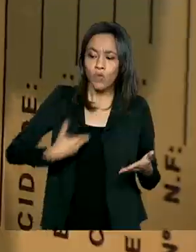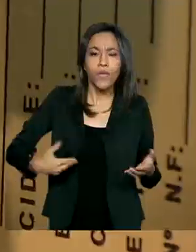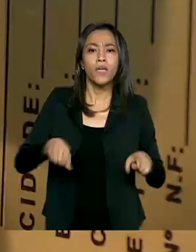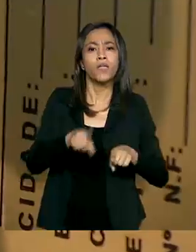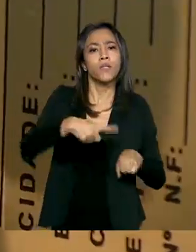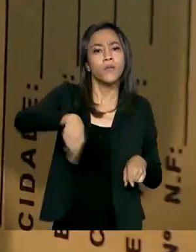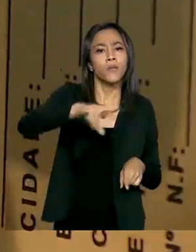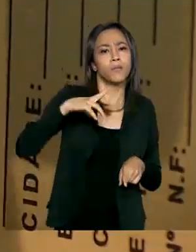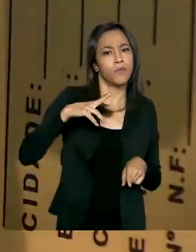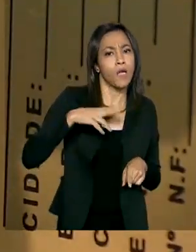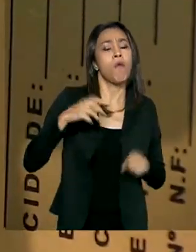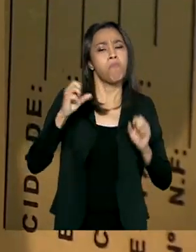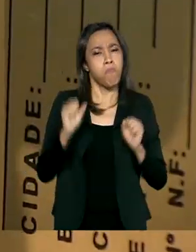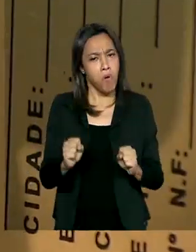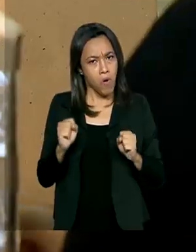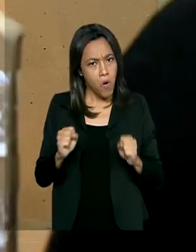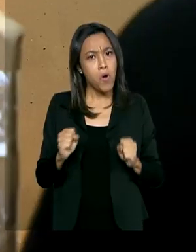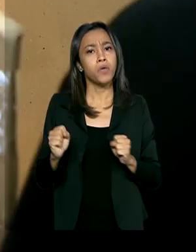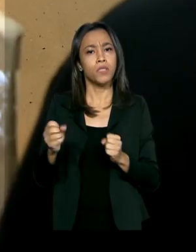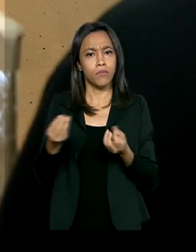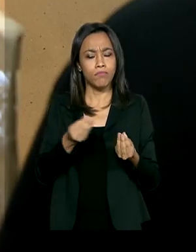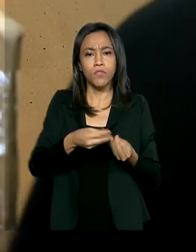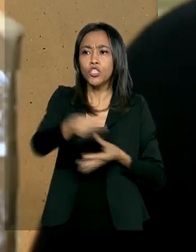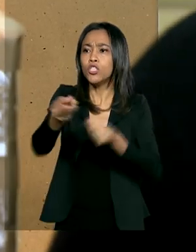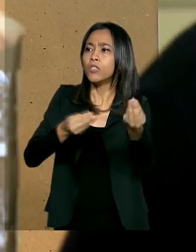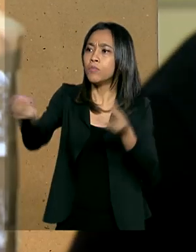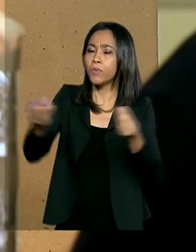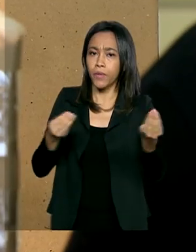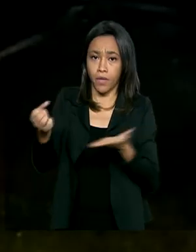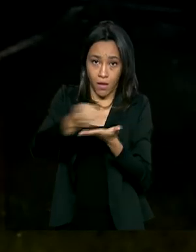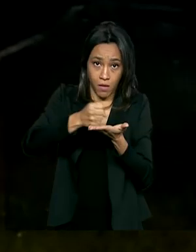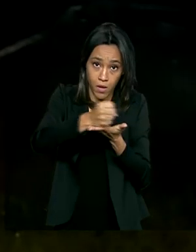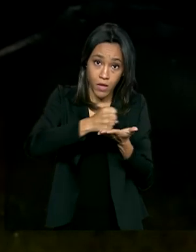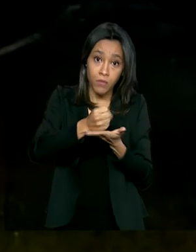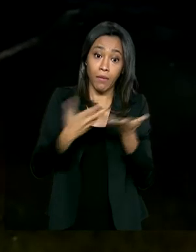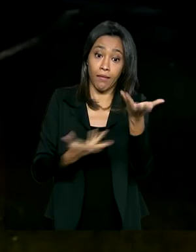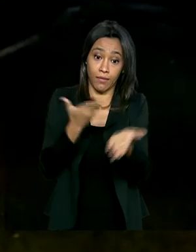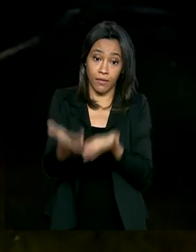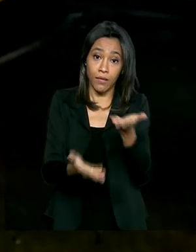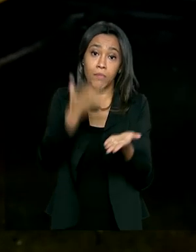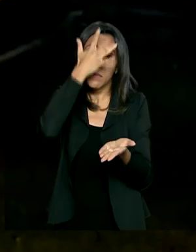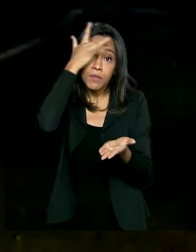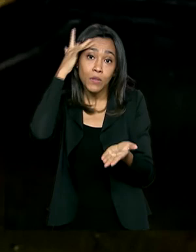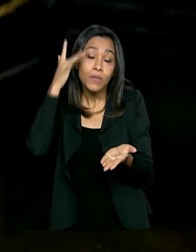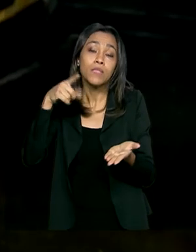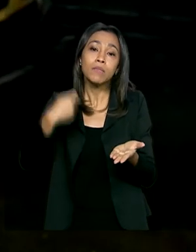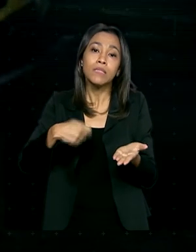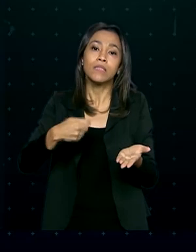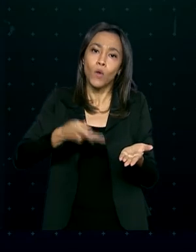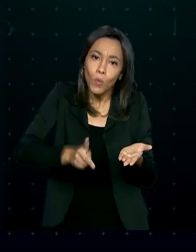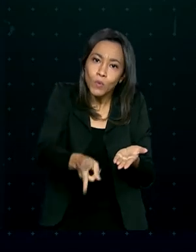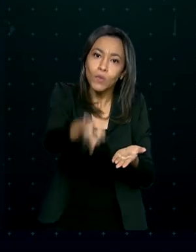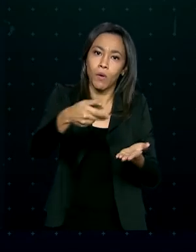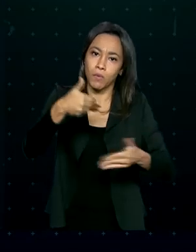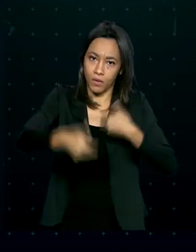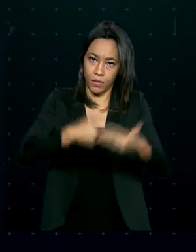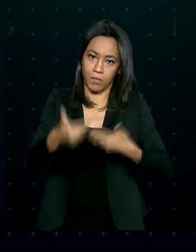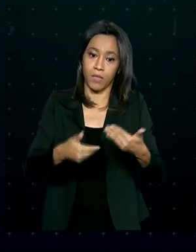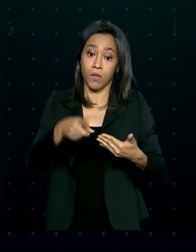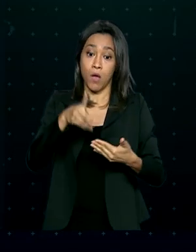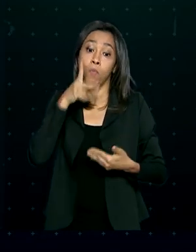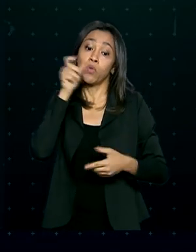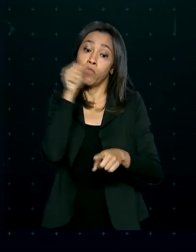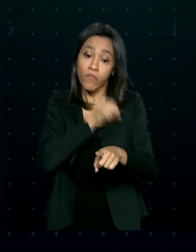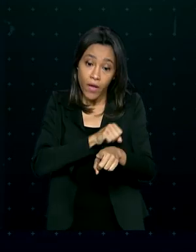podem realizar a distribuição de medicamentos para atender pacientes em tratamento continuado. Além de Porto